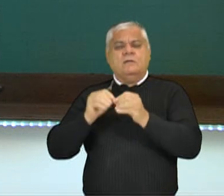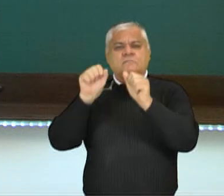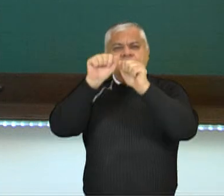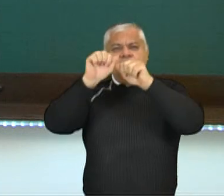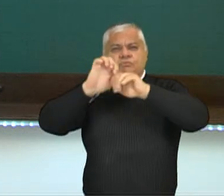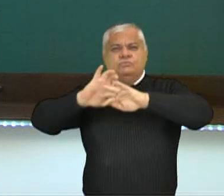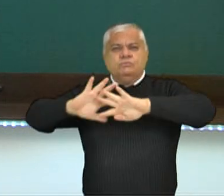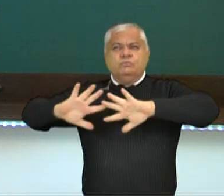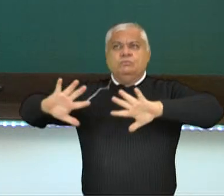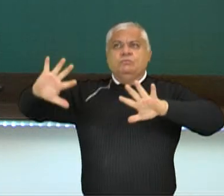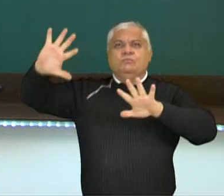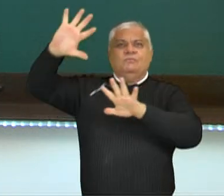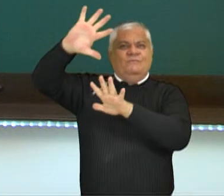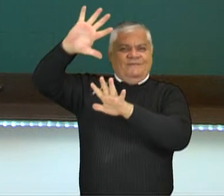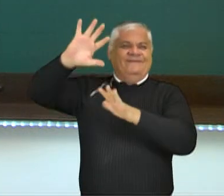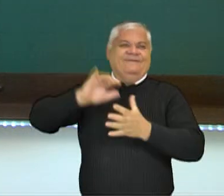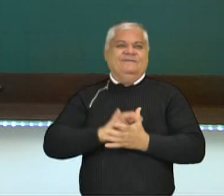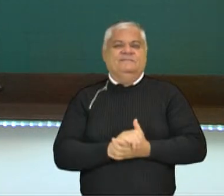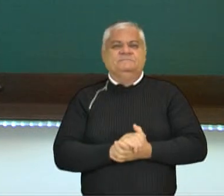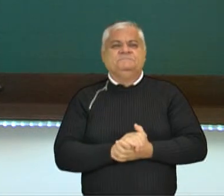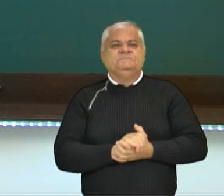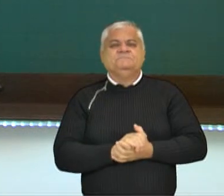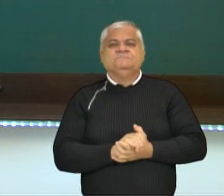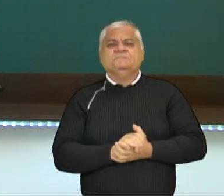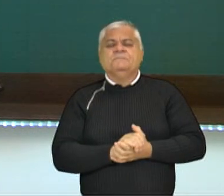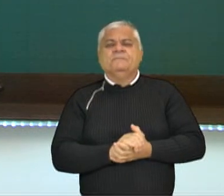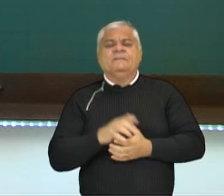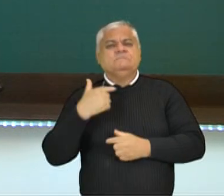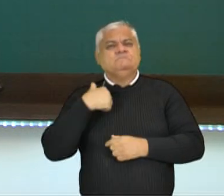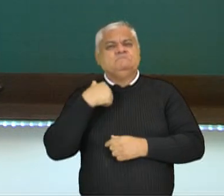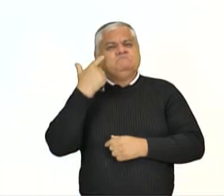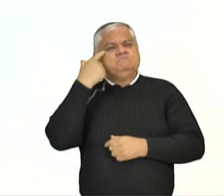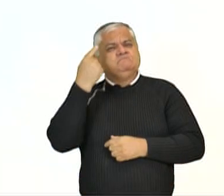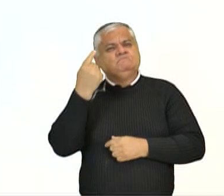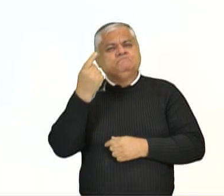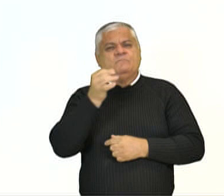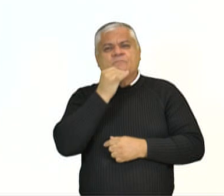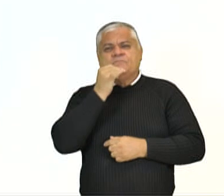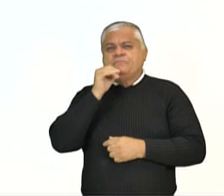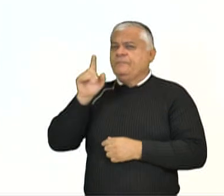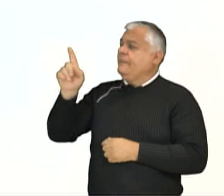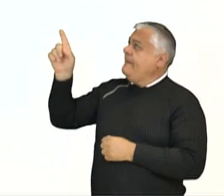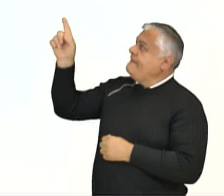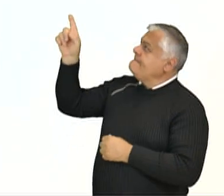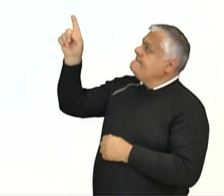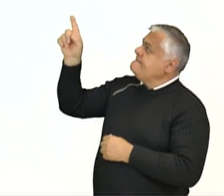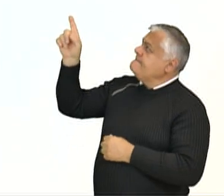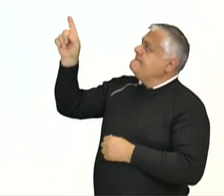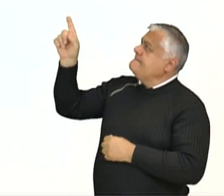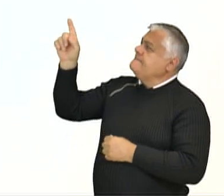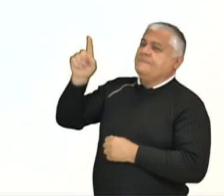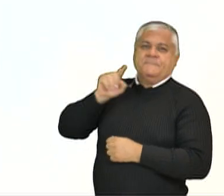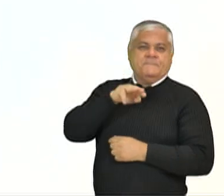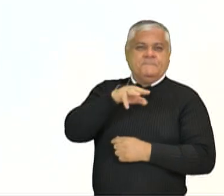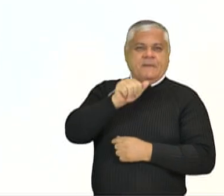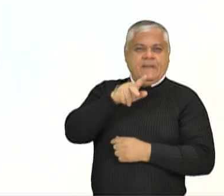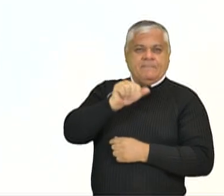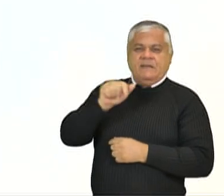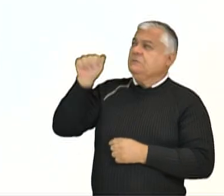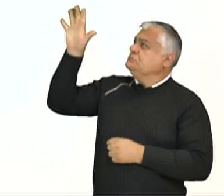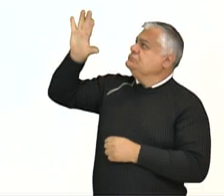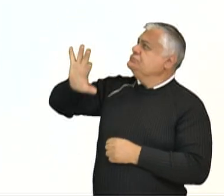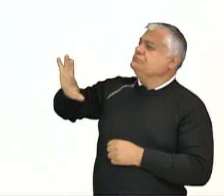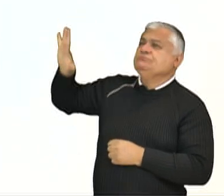desintegração da Iuguslávia. Então vamos pensar juntos aí. Nós temos um mapa aqui que mostra a antiga região